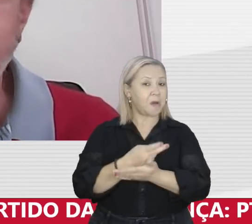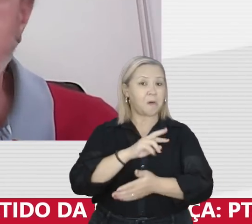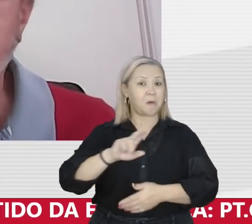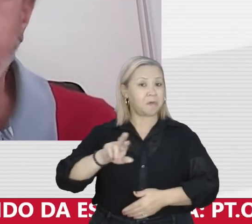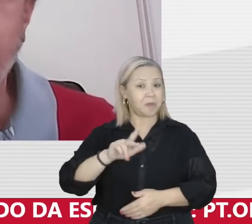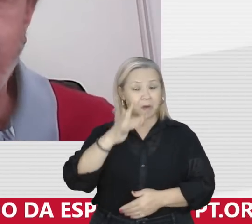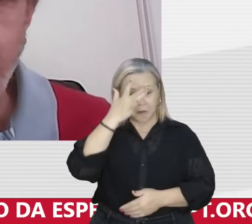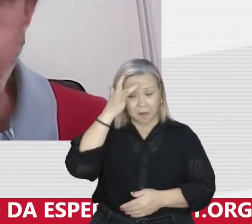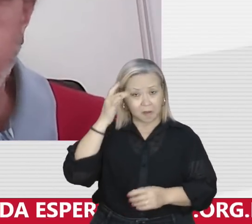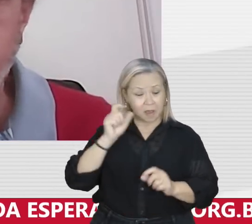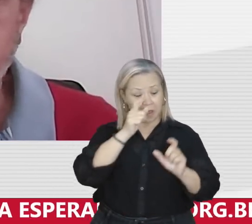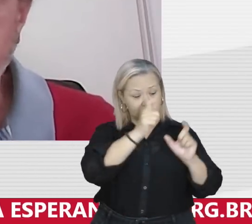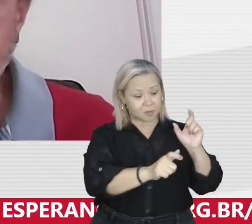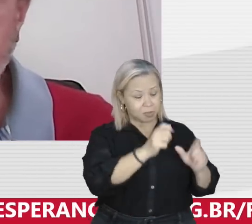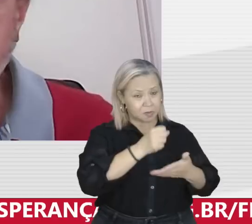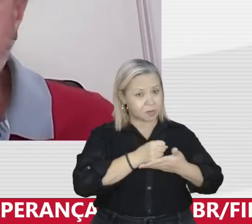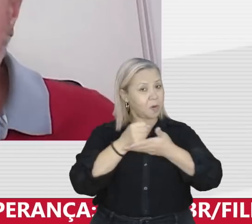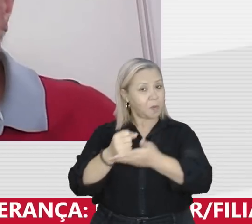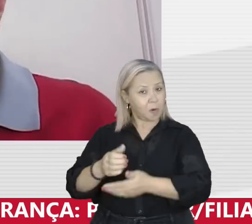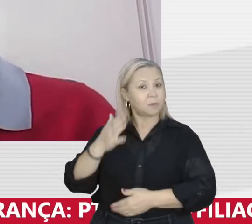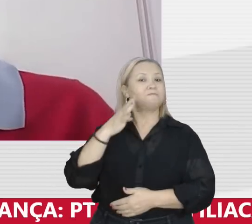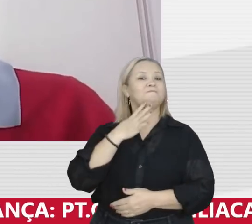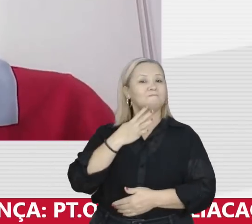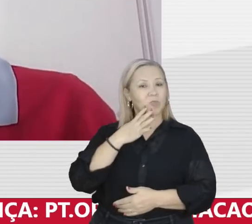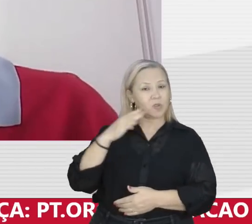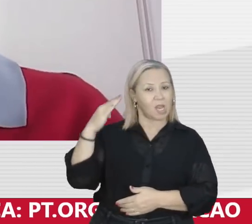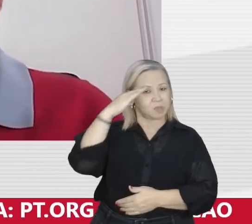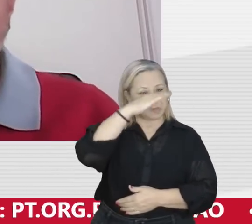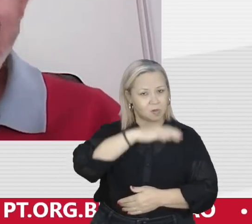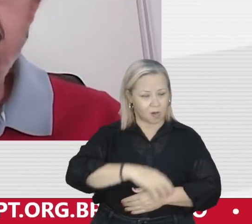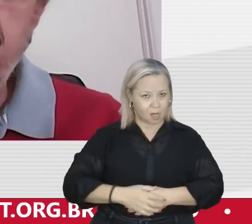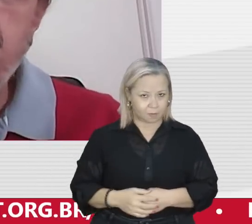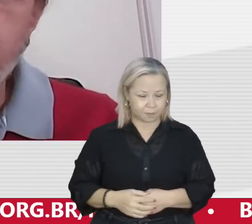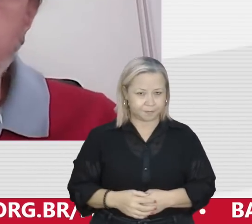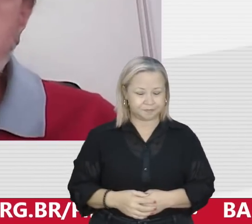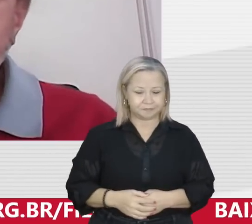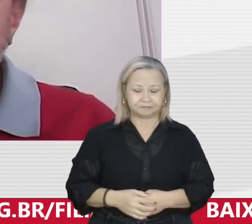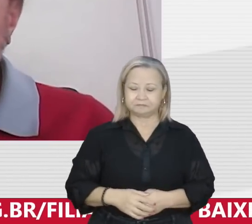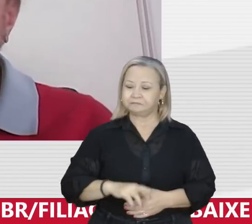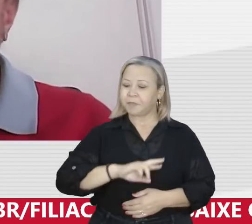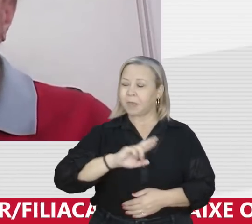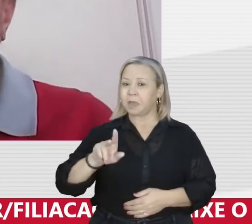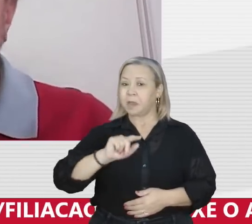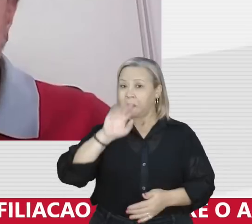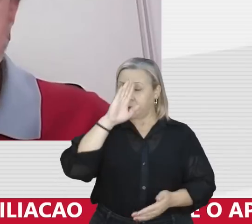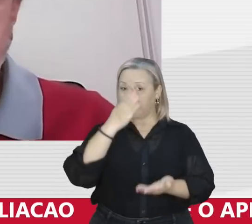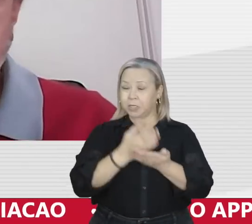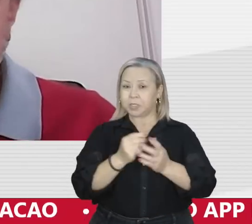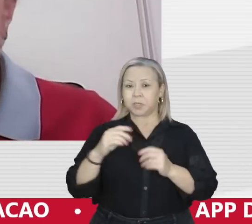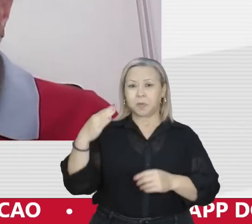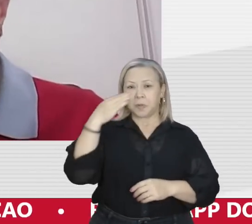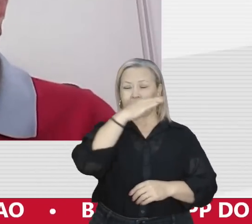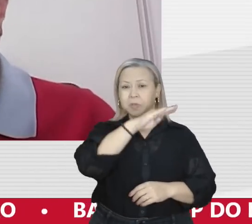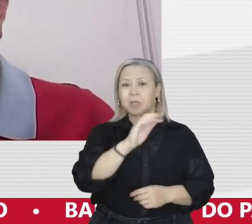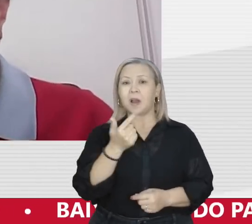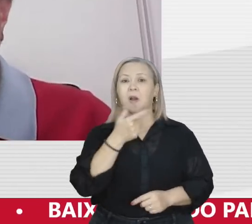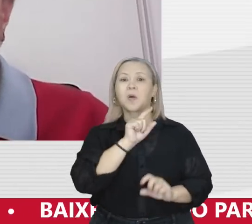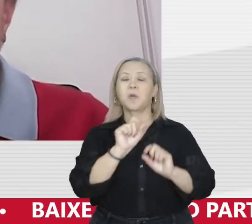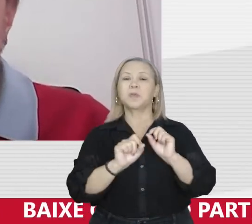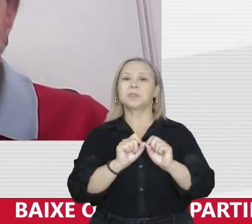apoiam sabem que o Bolsonaro é isso, né? Agora, eu não acredito que o Bolsonaro tenha conseguido,